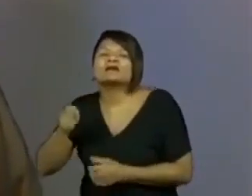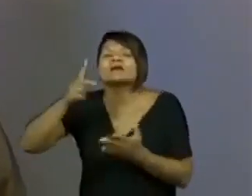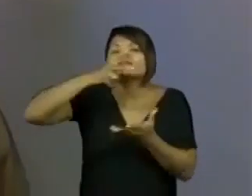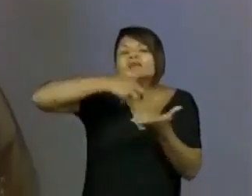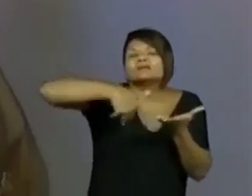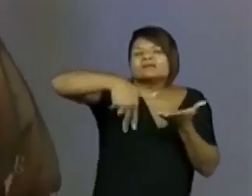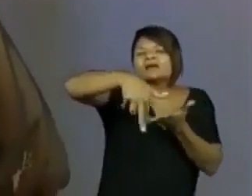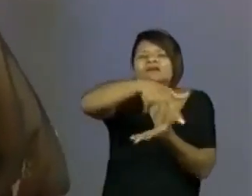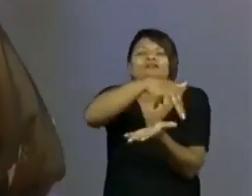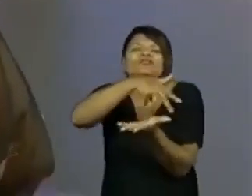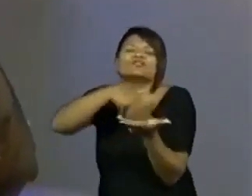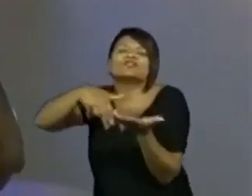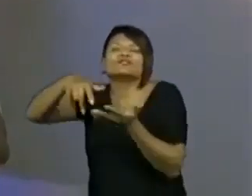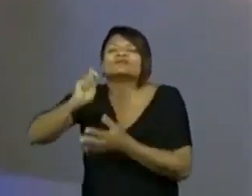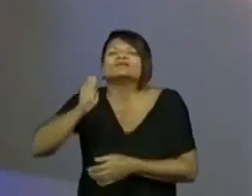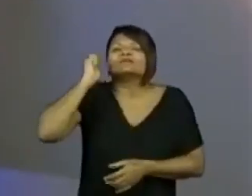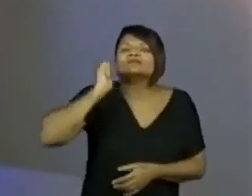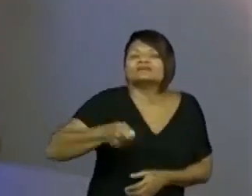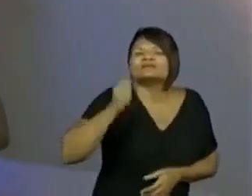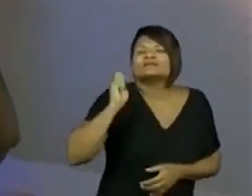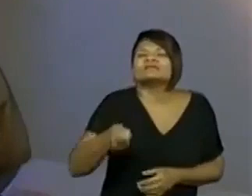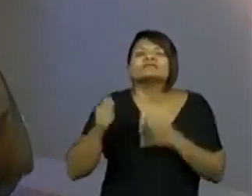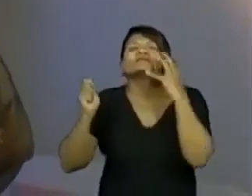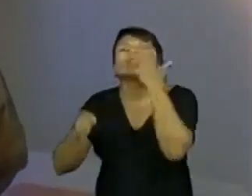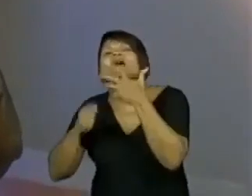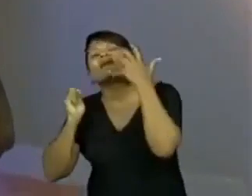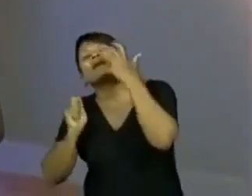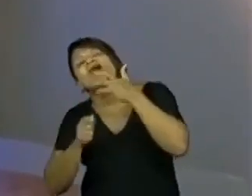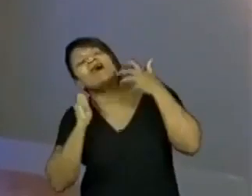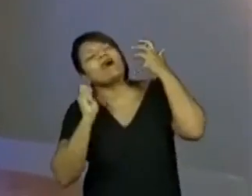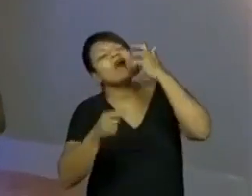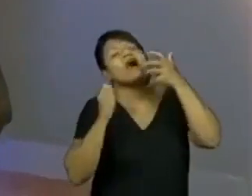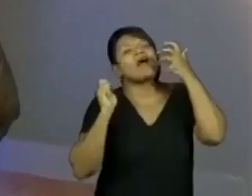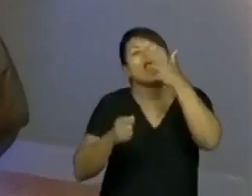dançando, entoando cantos.